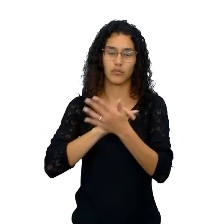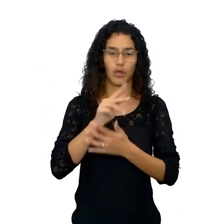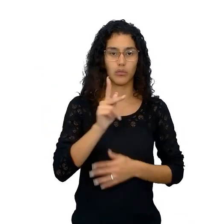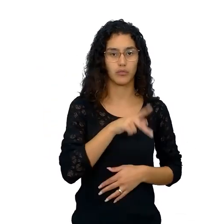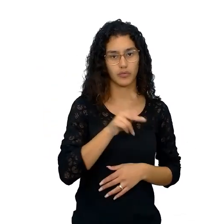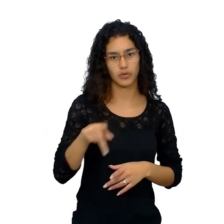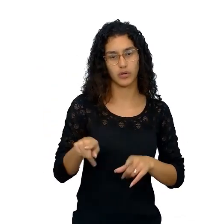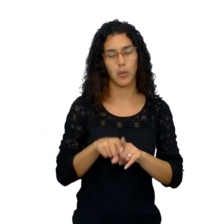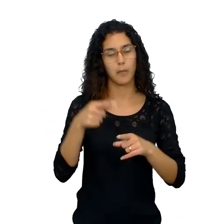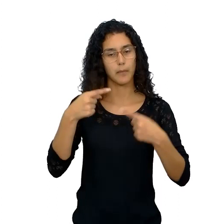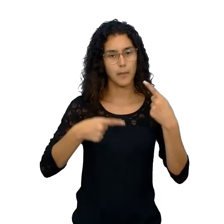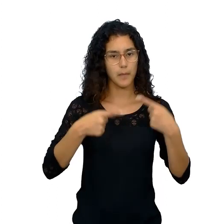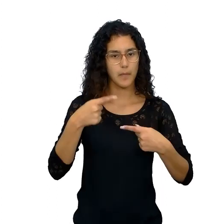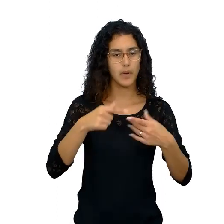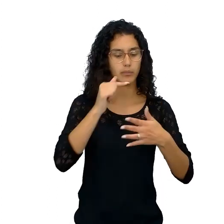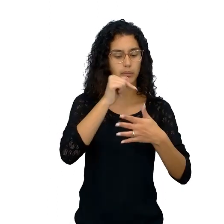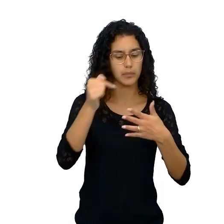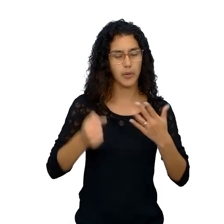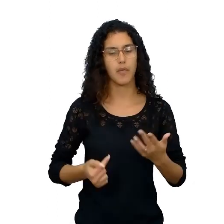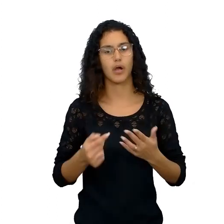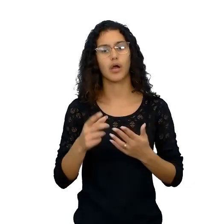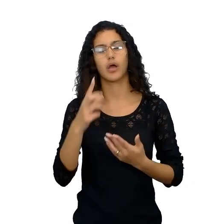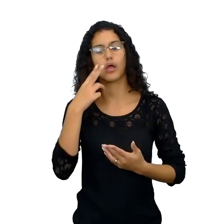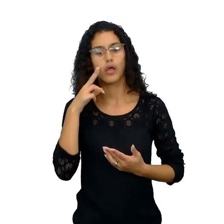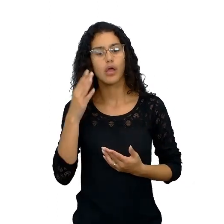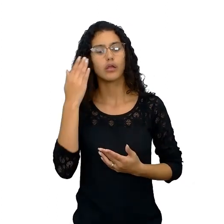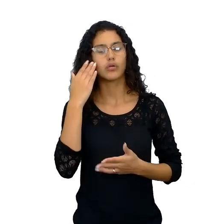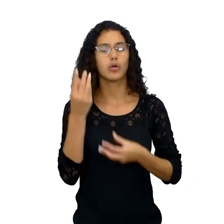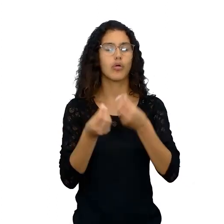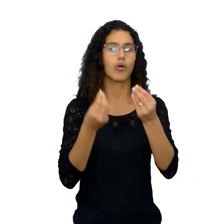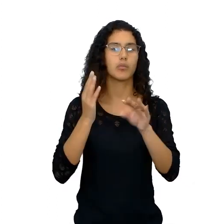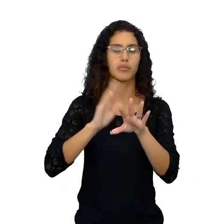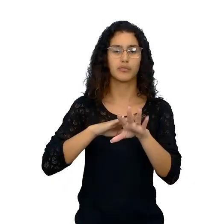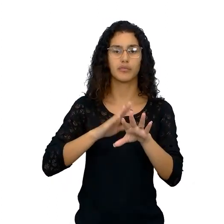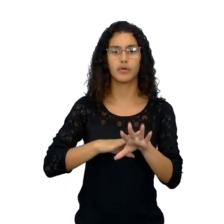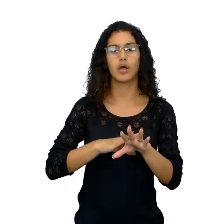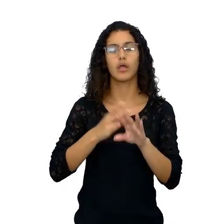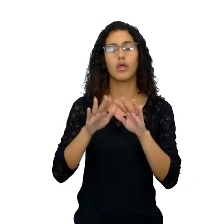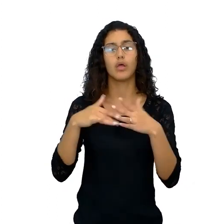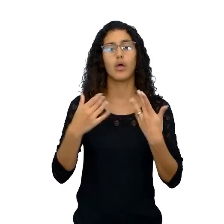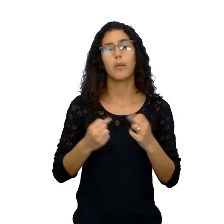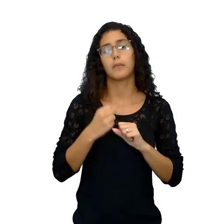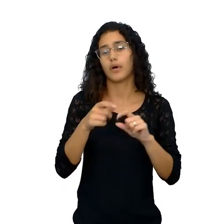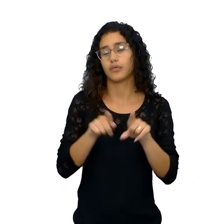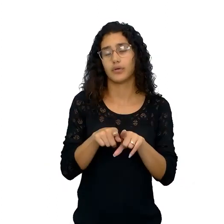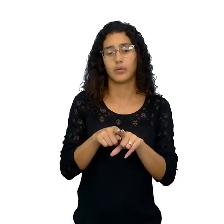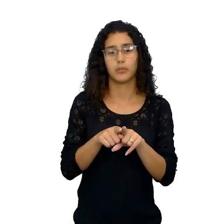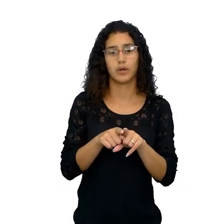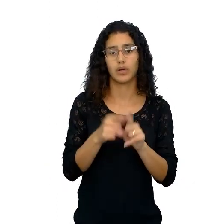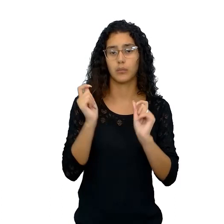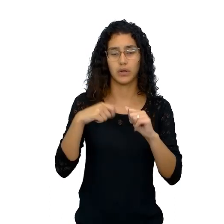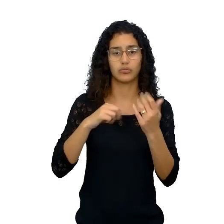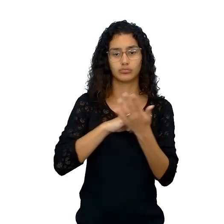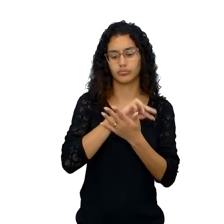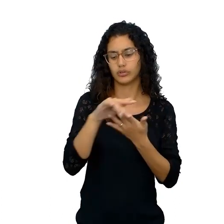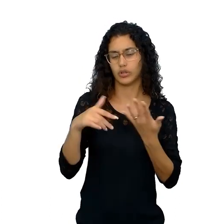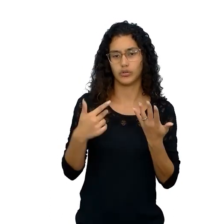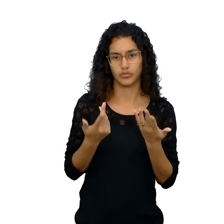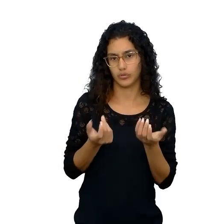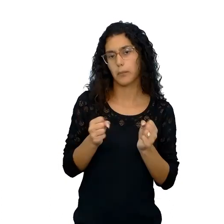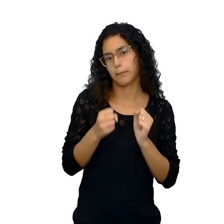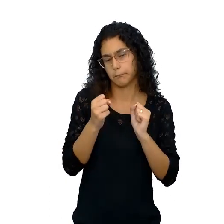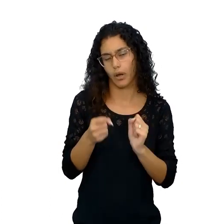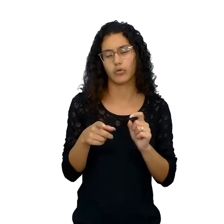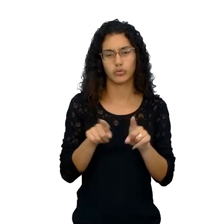professores, discutindo aí pontos de vista, vendo como que um trabalha. Pode ser até mesmo de componentes curriculares diferentes,